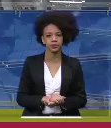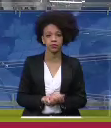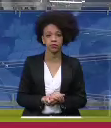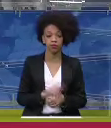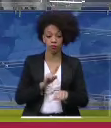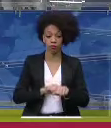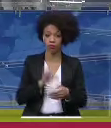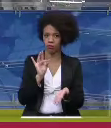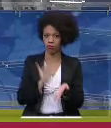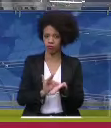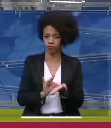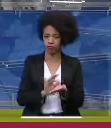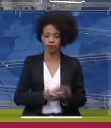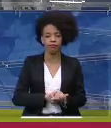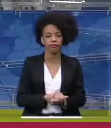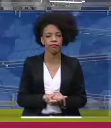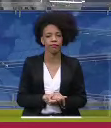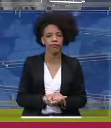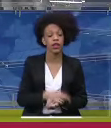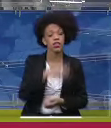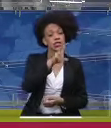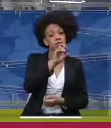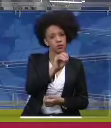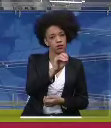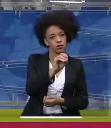Hora de confirmar.